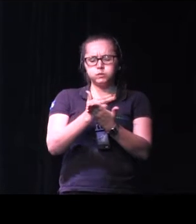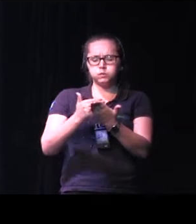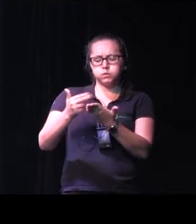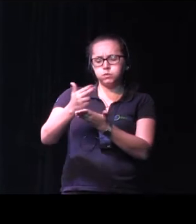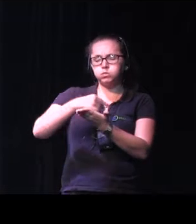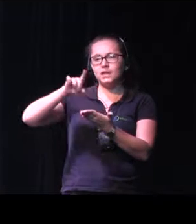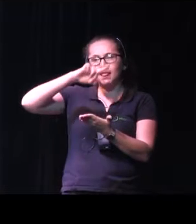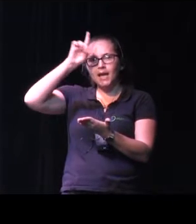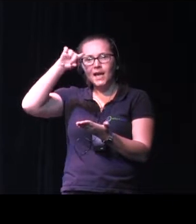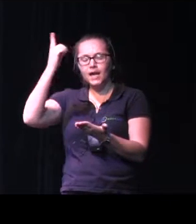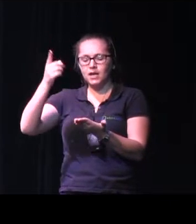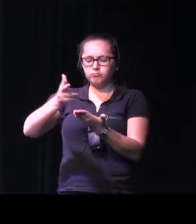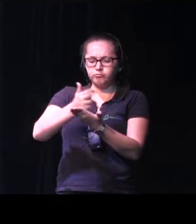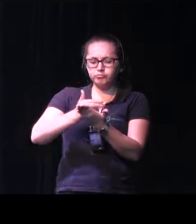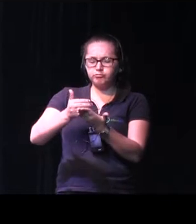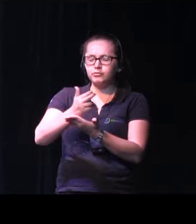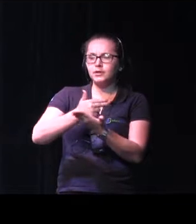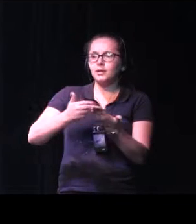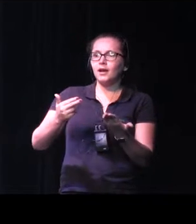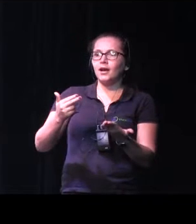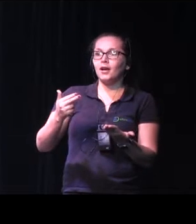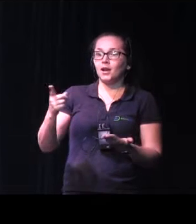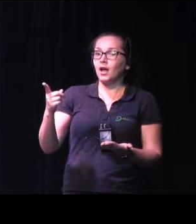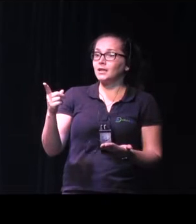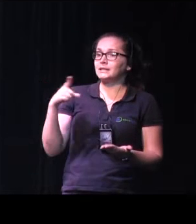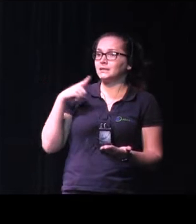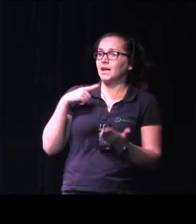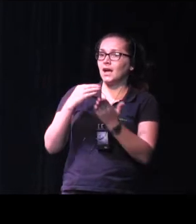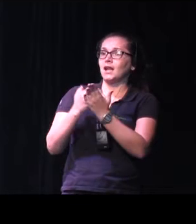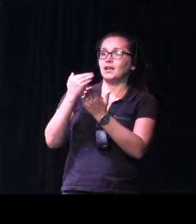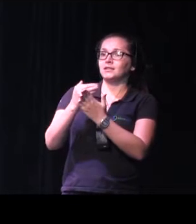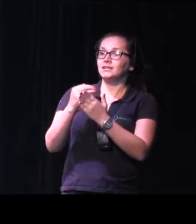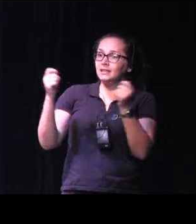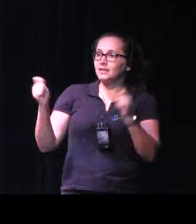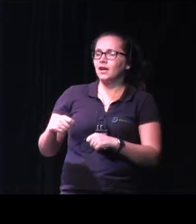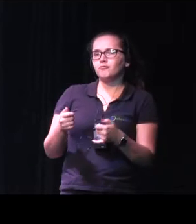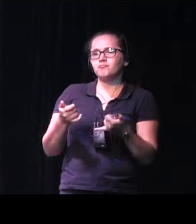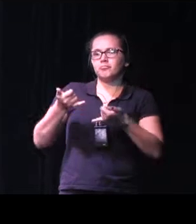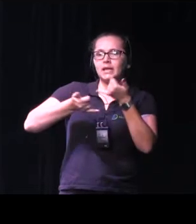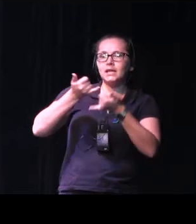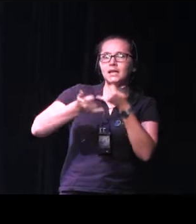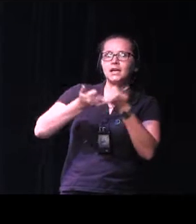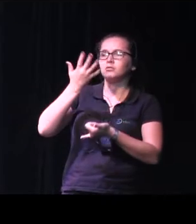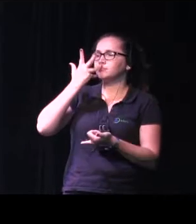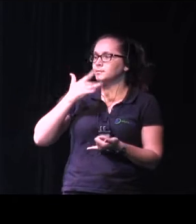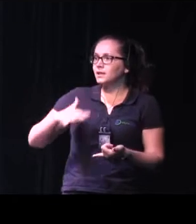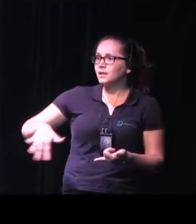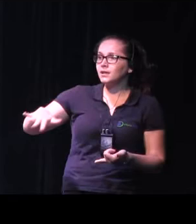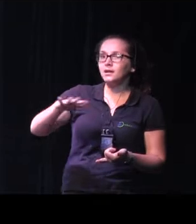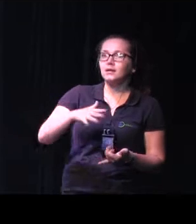estrelas. Então, eu comecei a desenhar umas ideias, uns objetos que, além disso, fosse um tipo